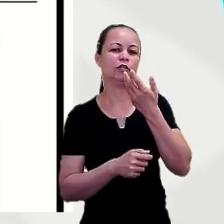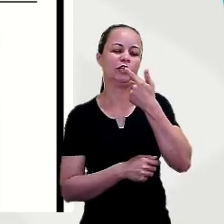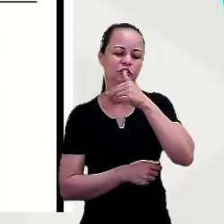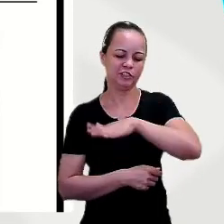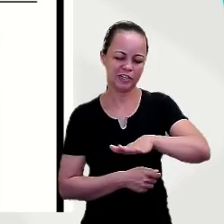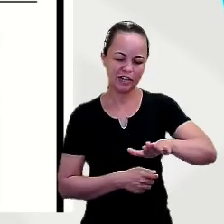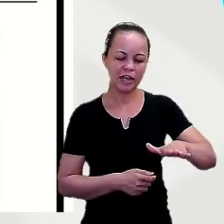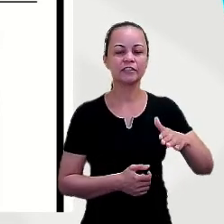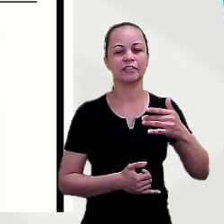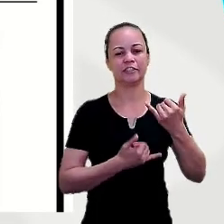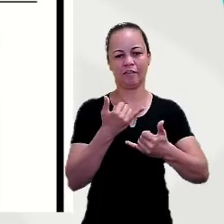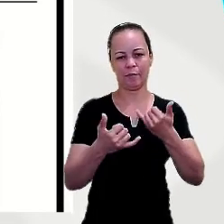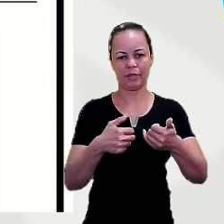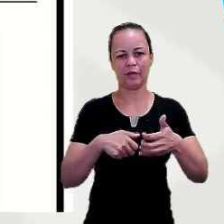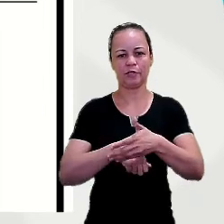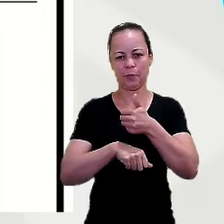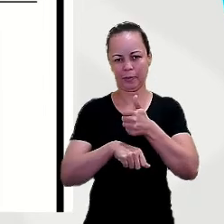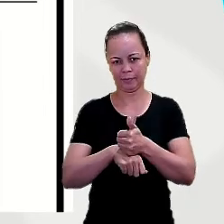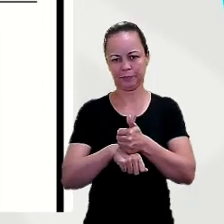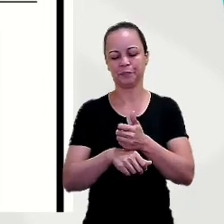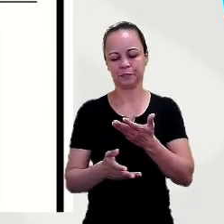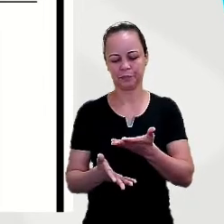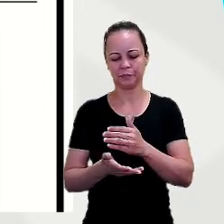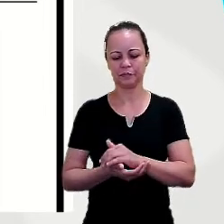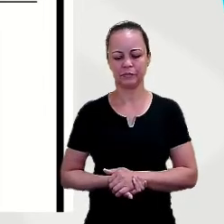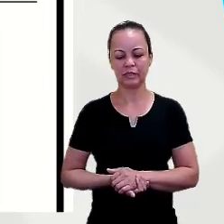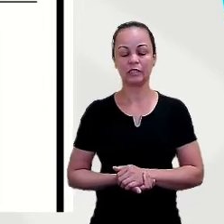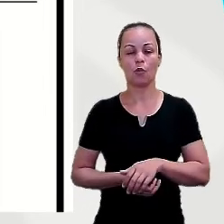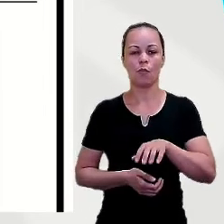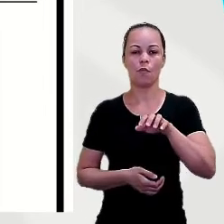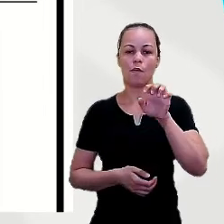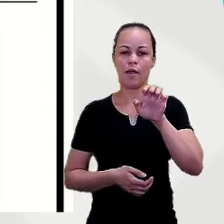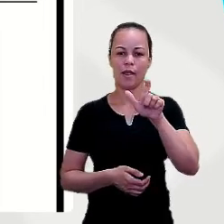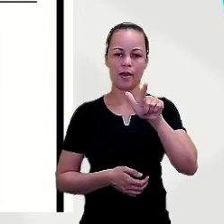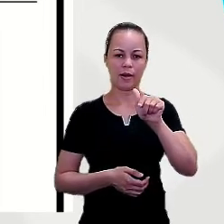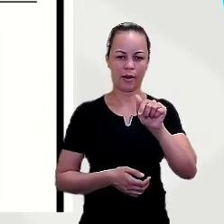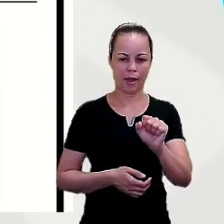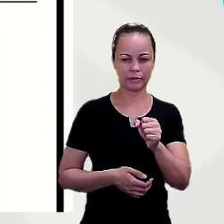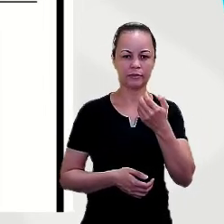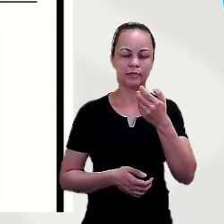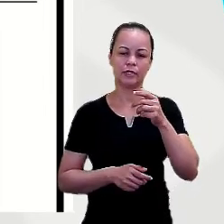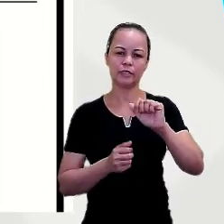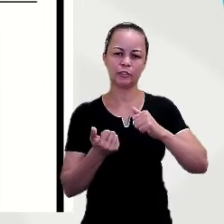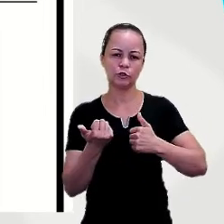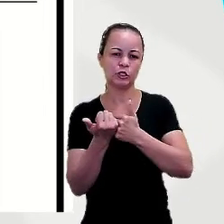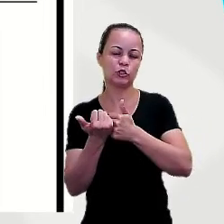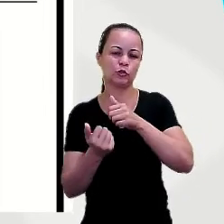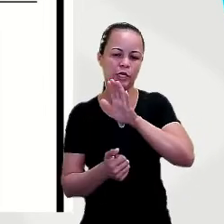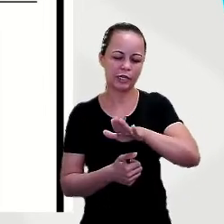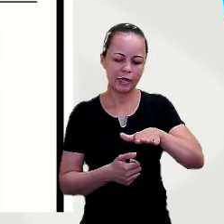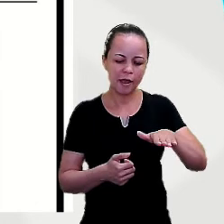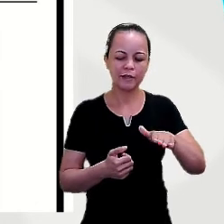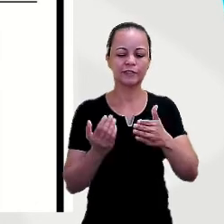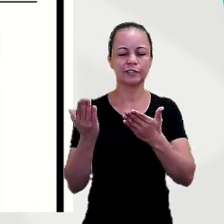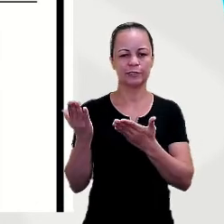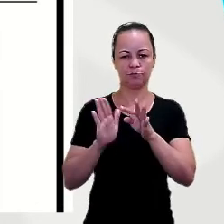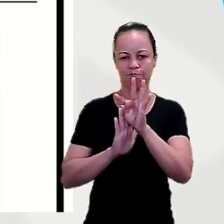parquinho. Então, esse elas foi para substituir, não repetir novamente a palavra criançada no texto.